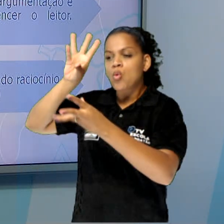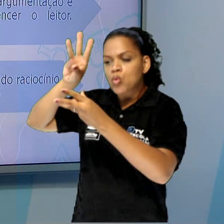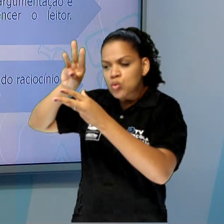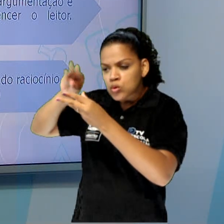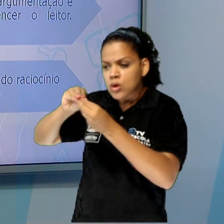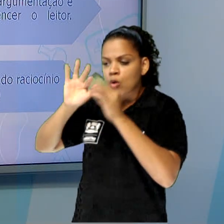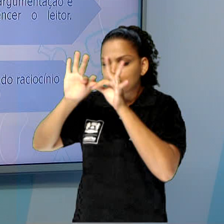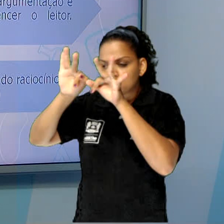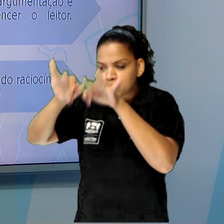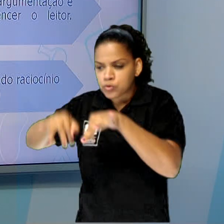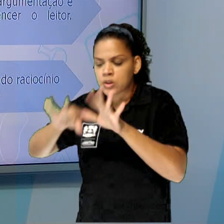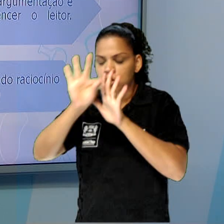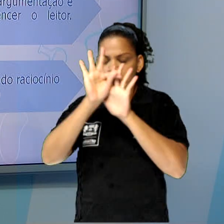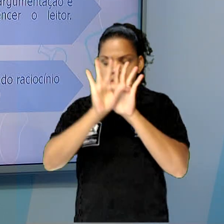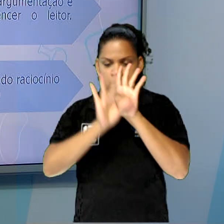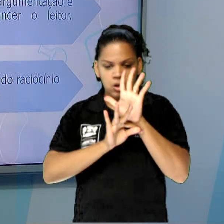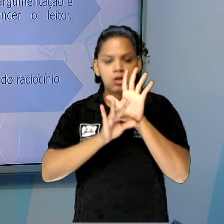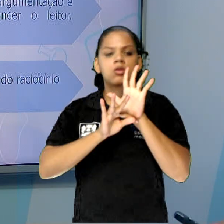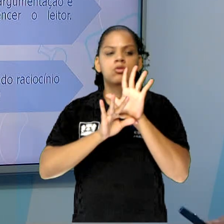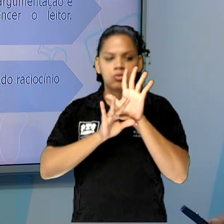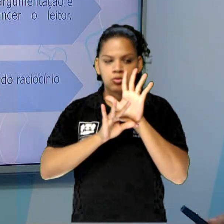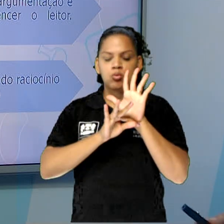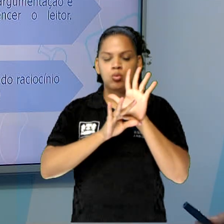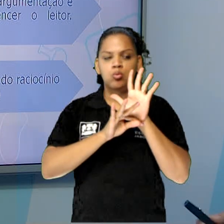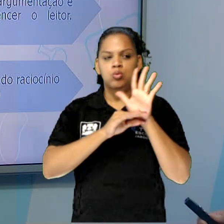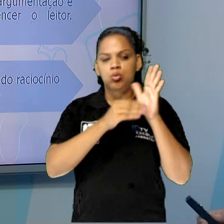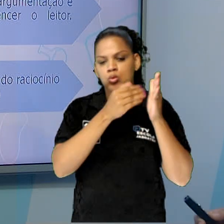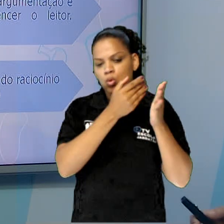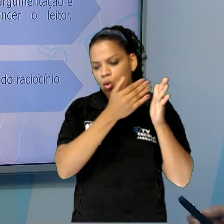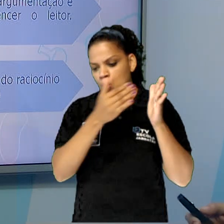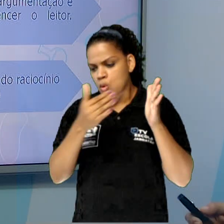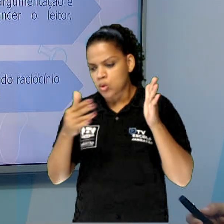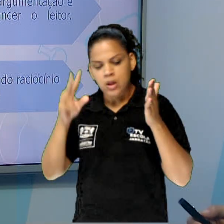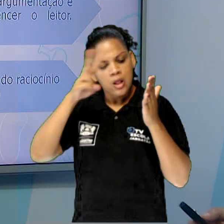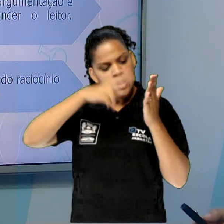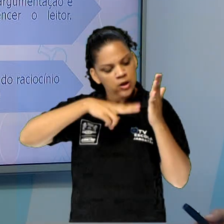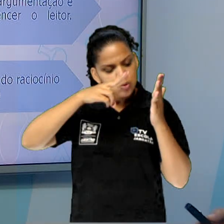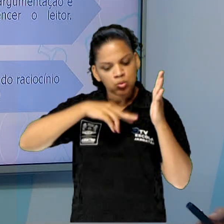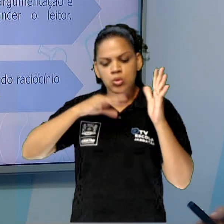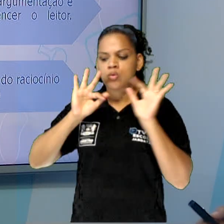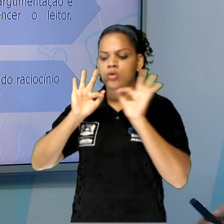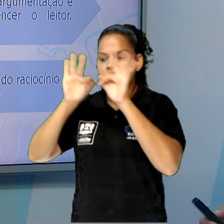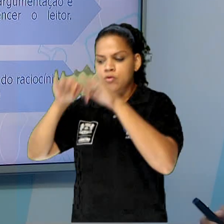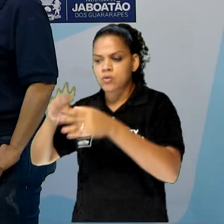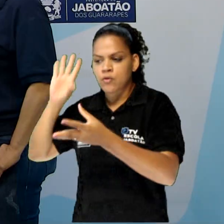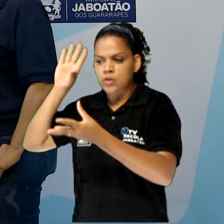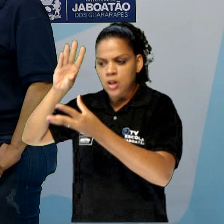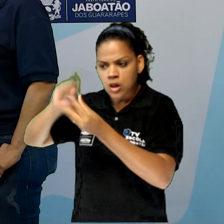uma conclusão do raciocínio apresentado ao leitor. Ele aí finaliza com opinião.